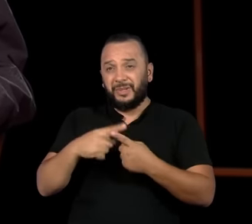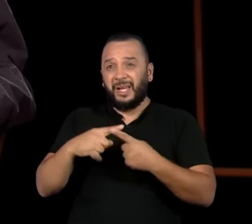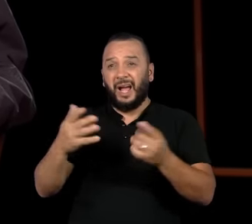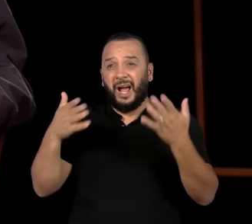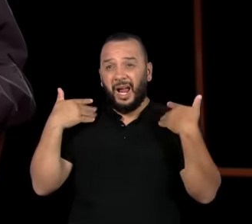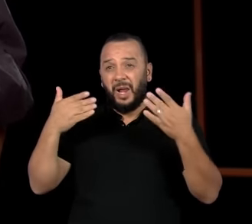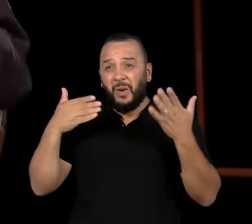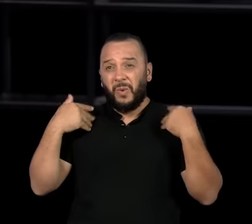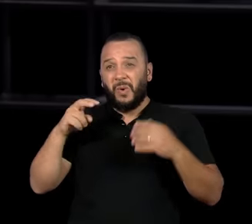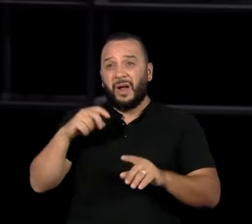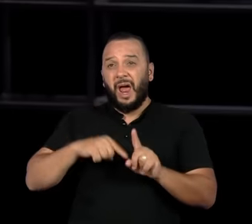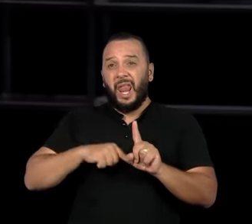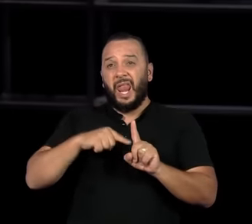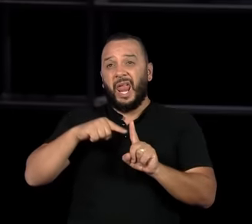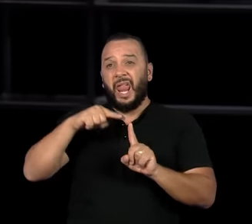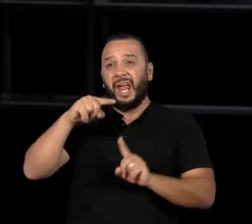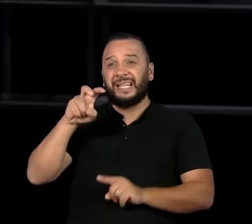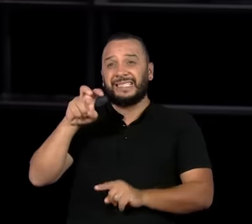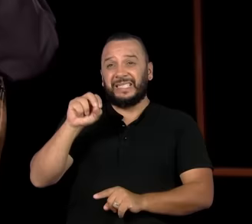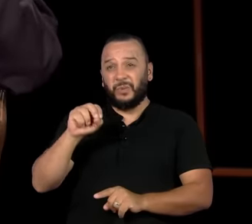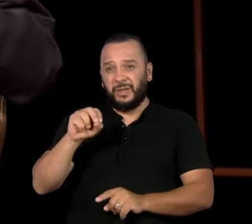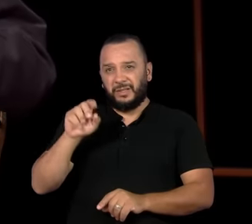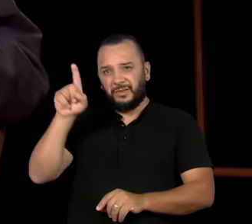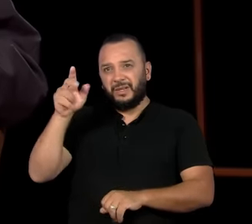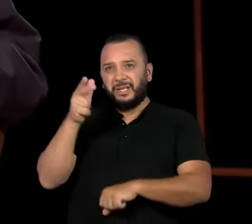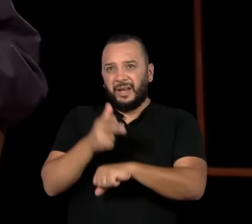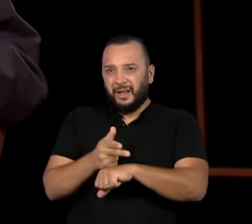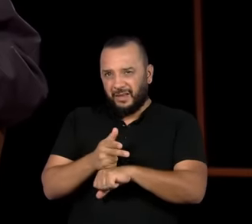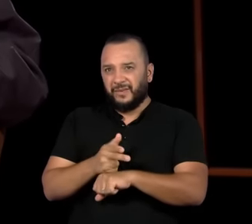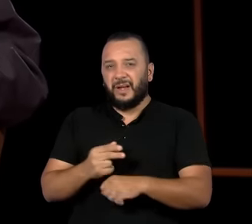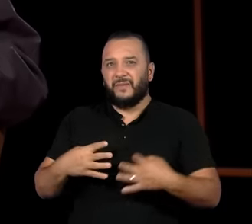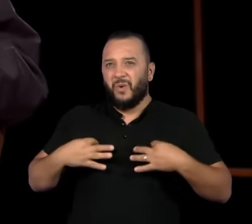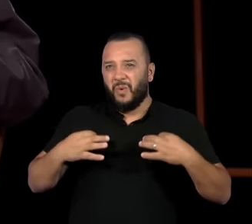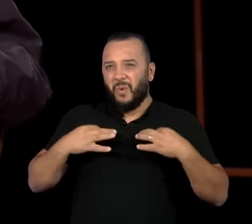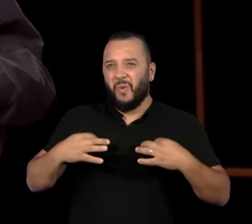graus. Uau. Onde a gente gravava. E com aquelas roupas